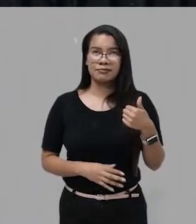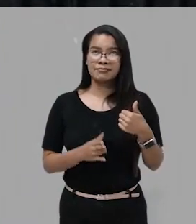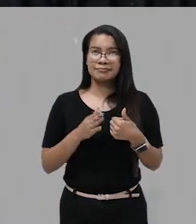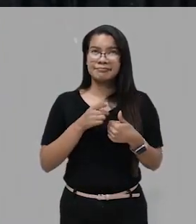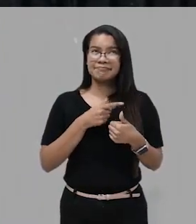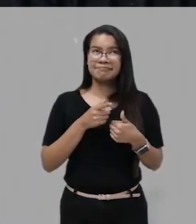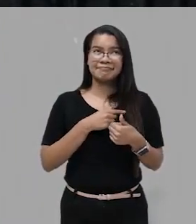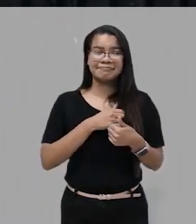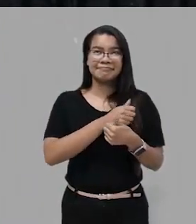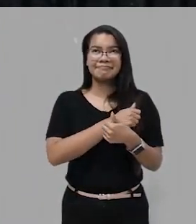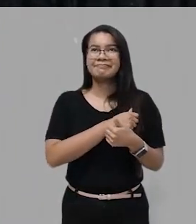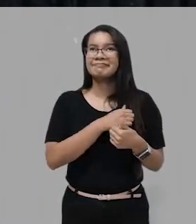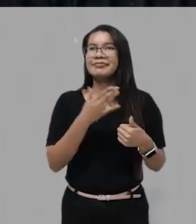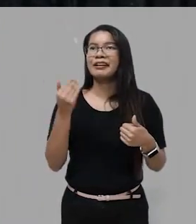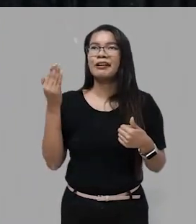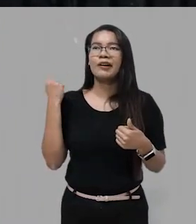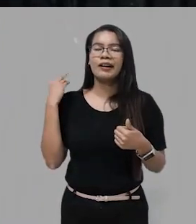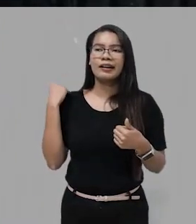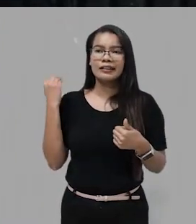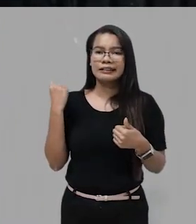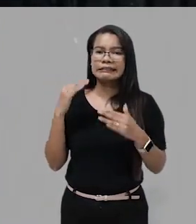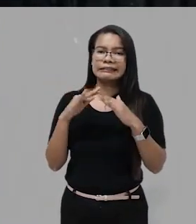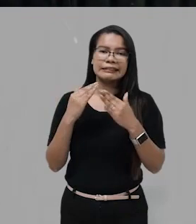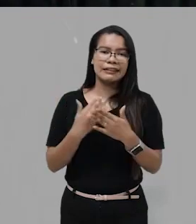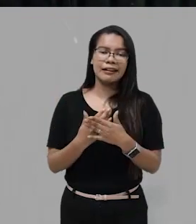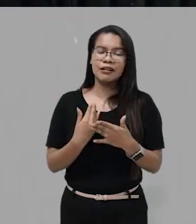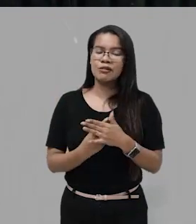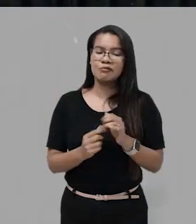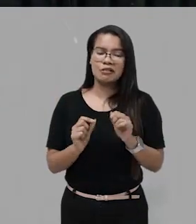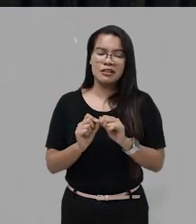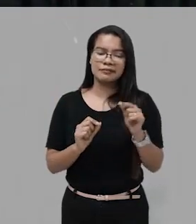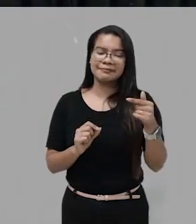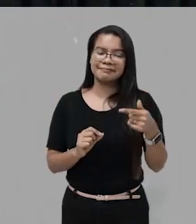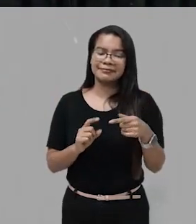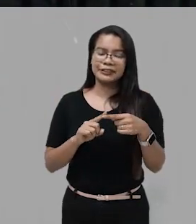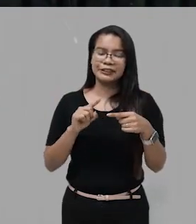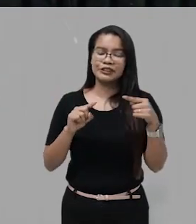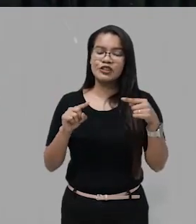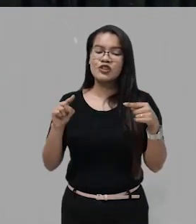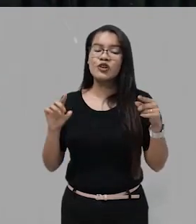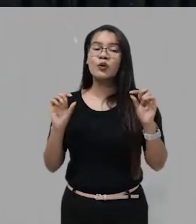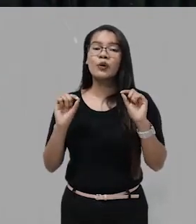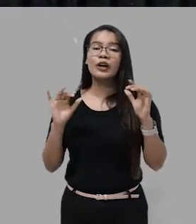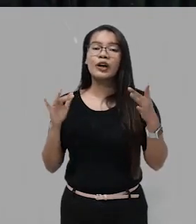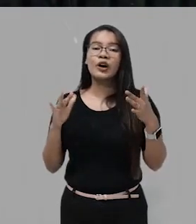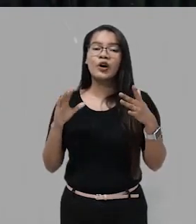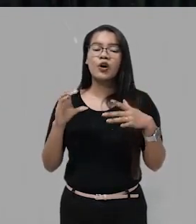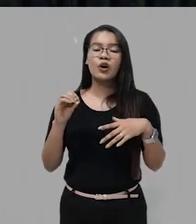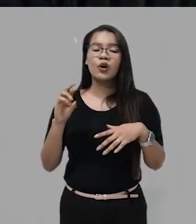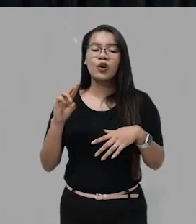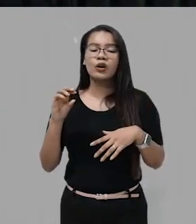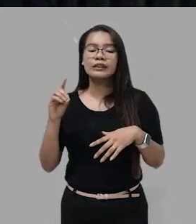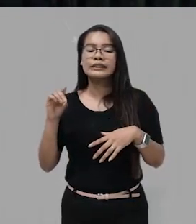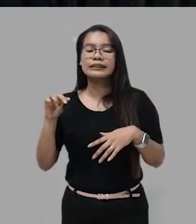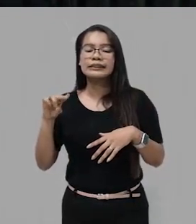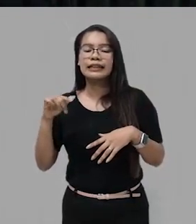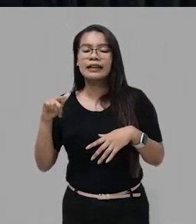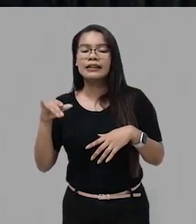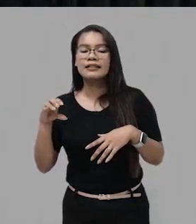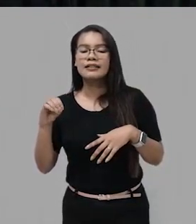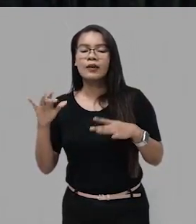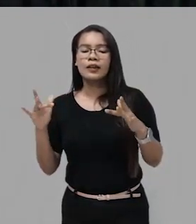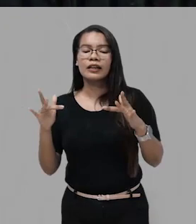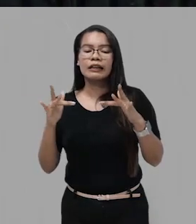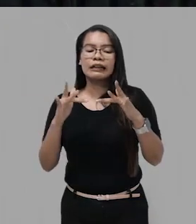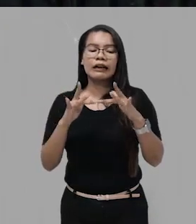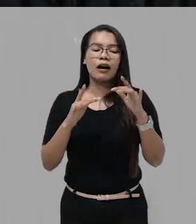escola, nós fazíamos muito esse tipo de atividade aí, ó. Atividade de coordenação. ligar o coelhinho à